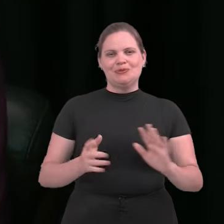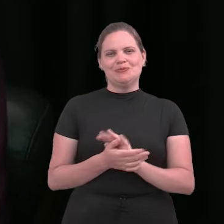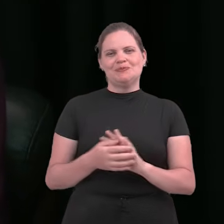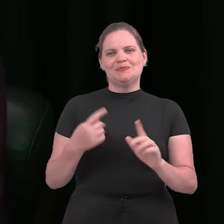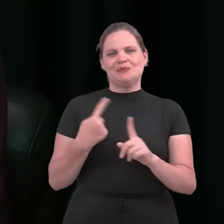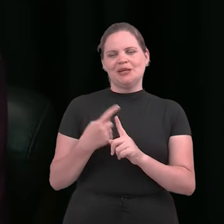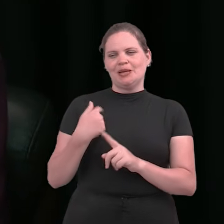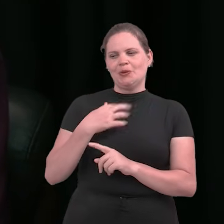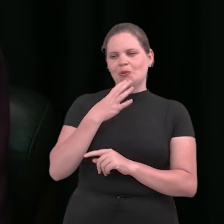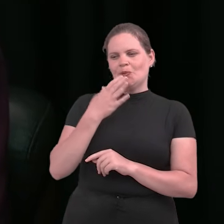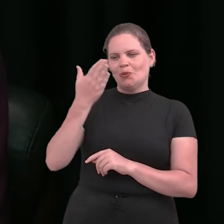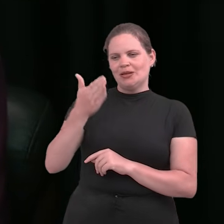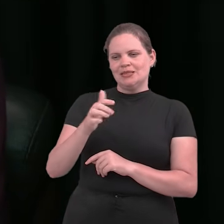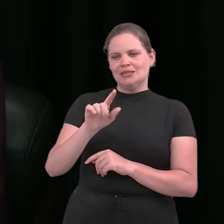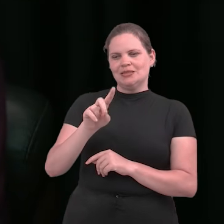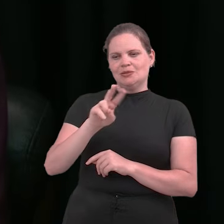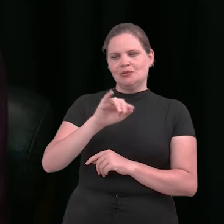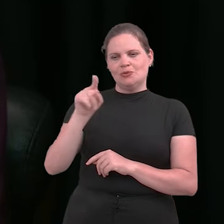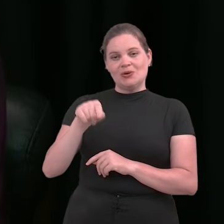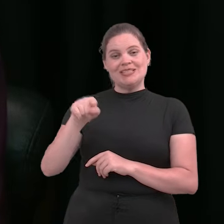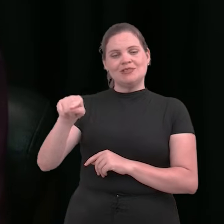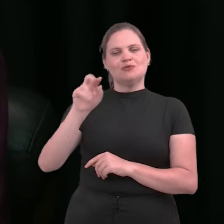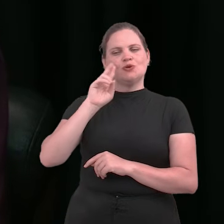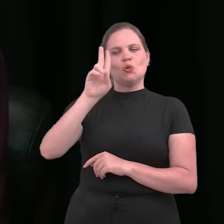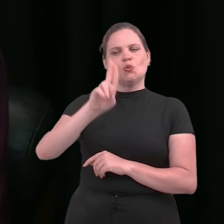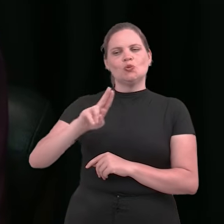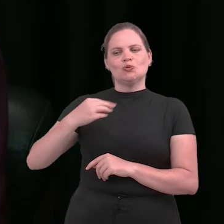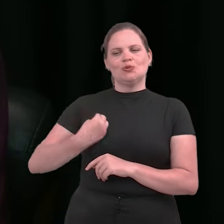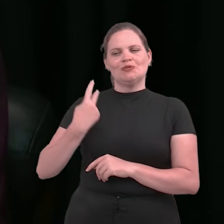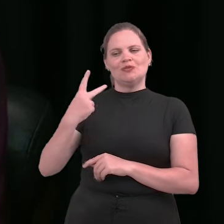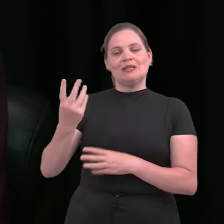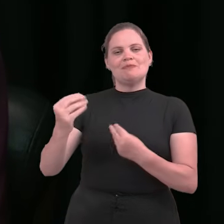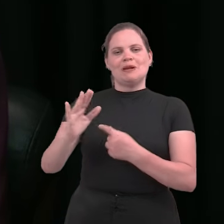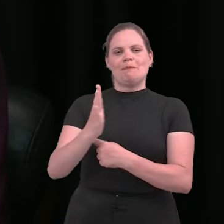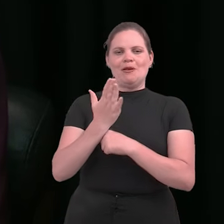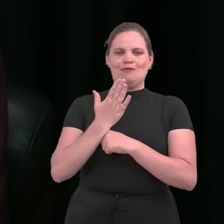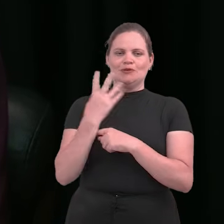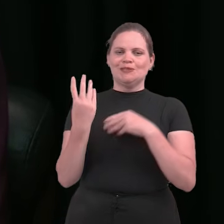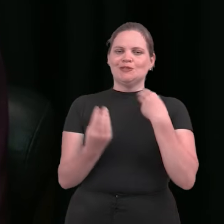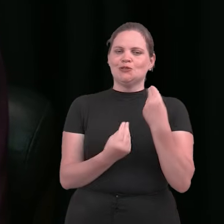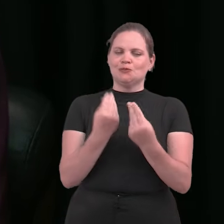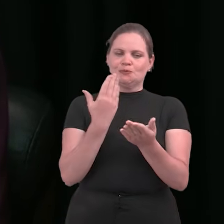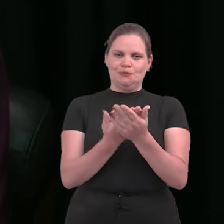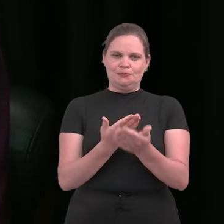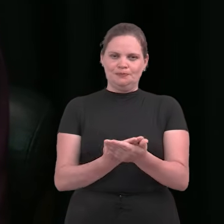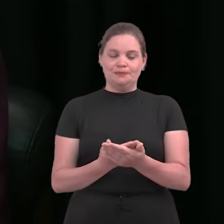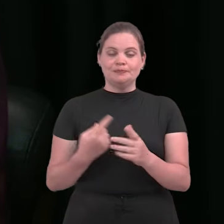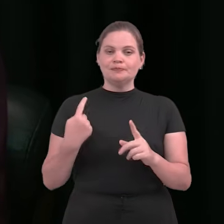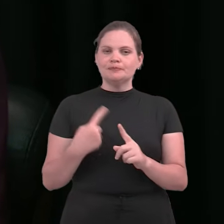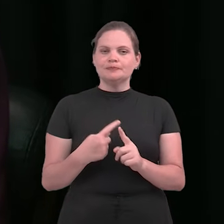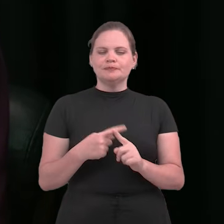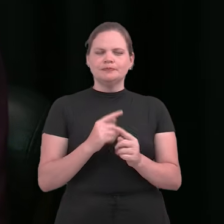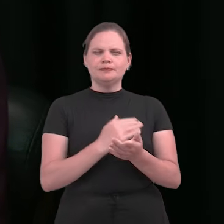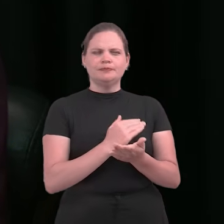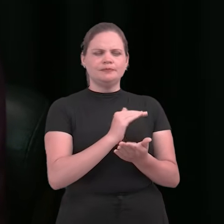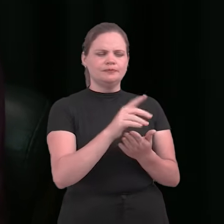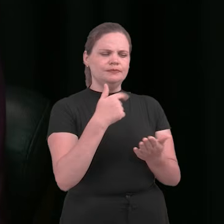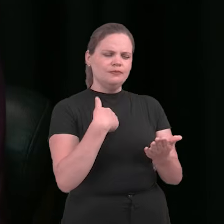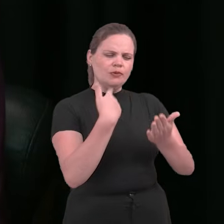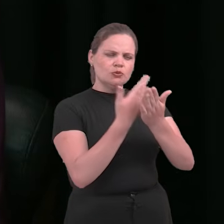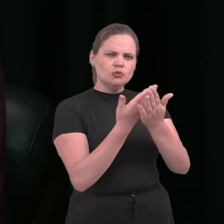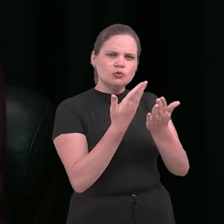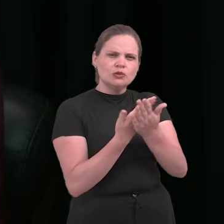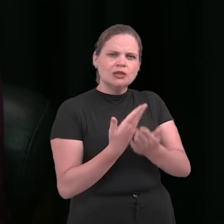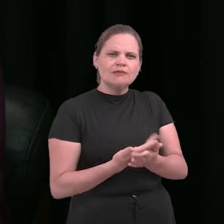eu conheci o Luiz, o Senhor usou poderosamente o irmão para poder me ajudar nessa questão de concurso, porque no início eu estudava